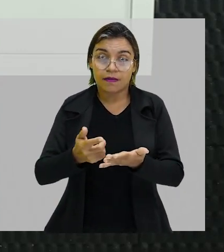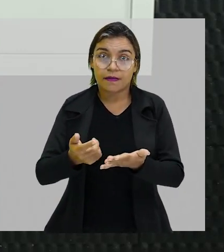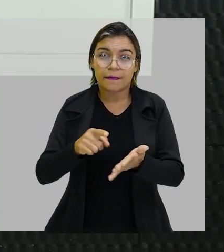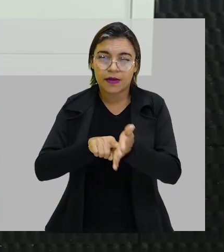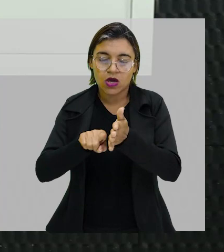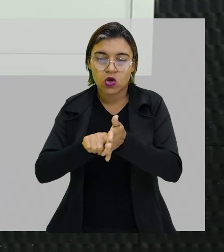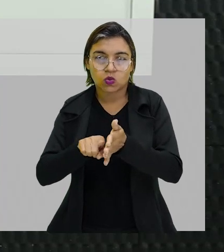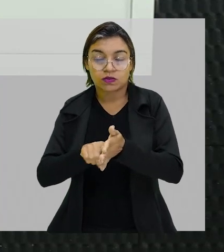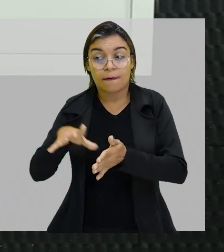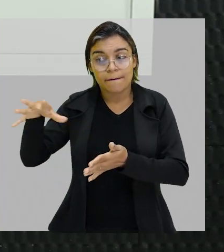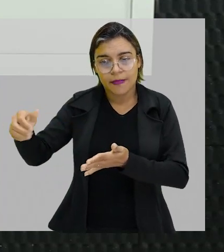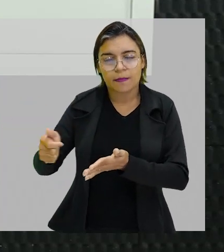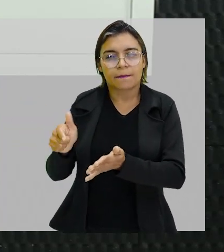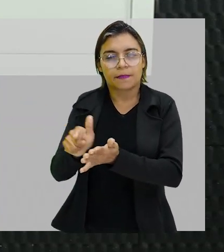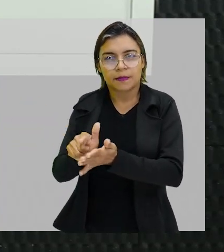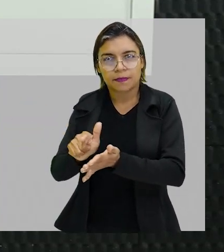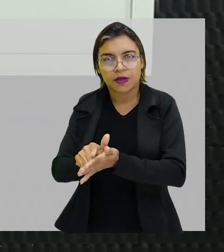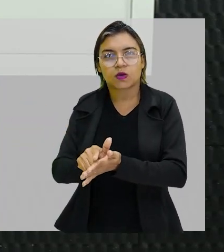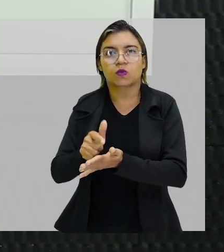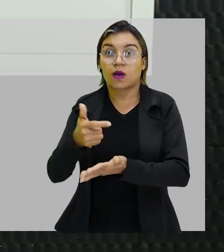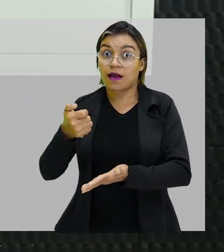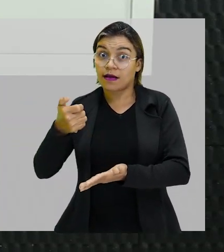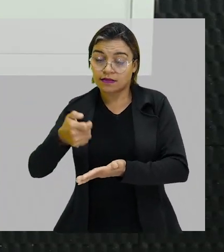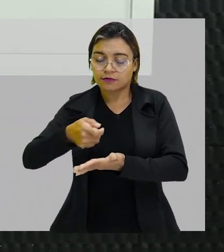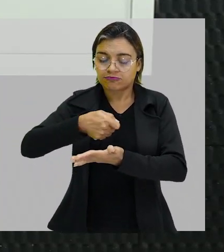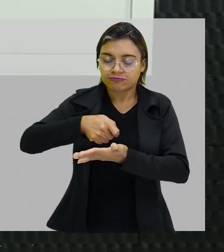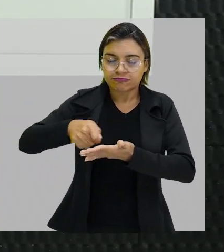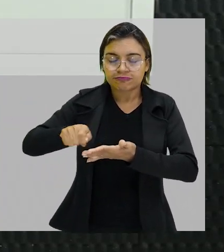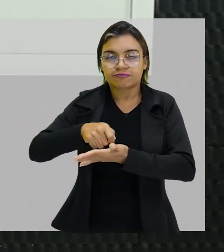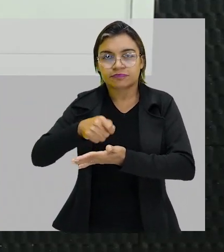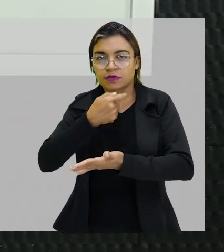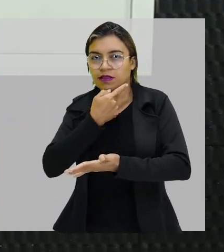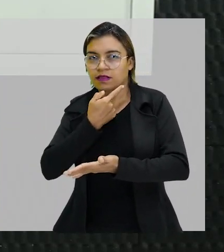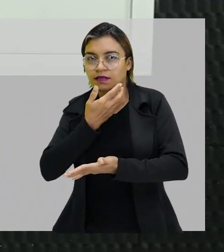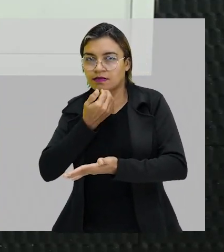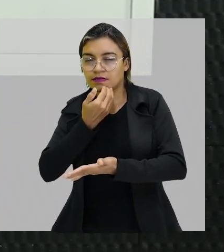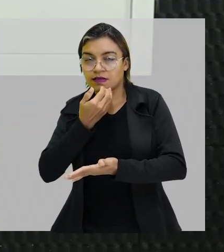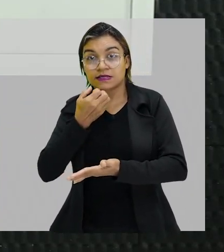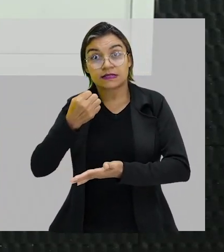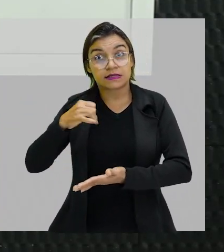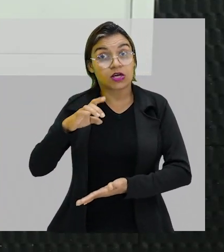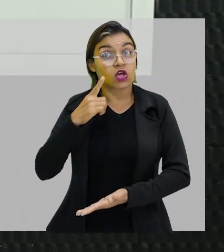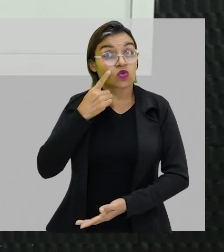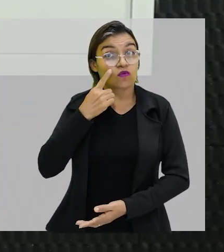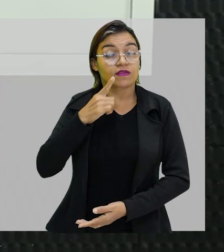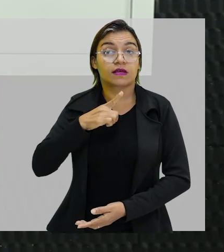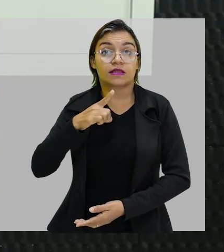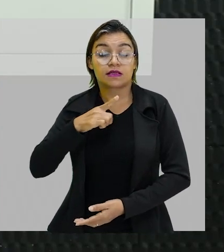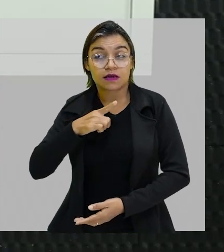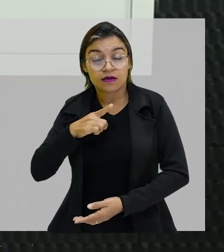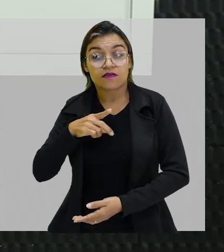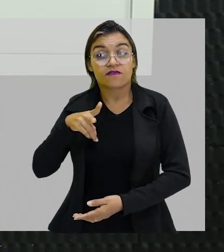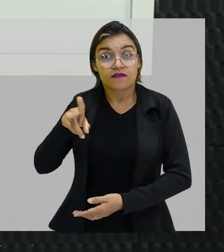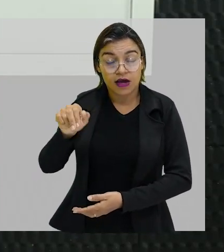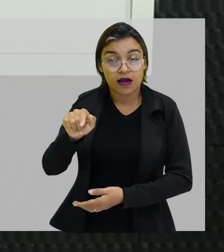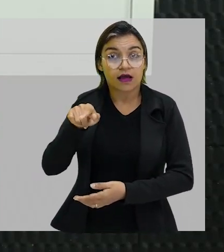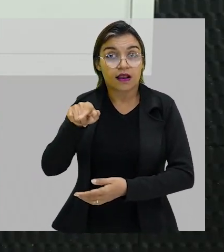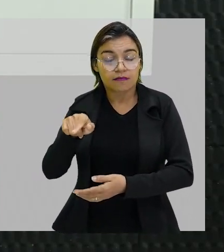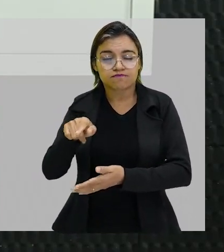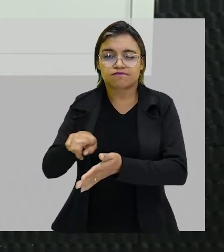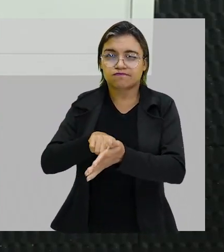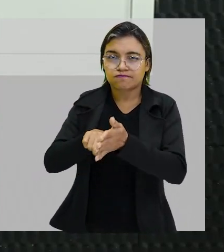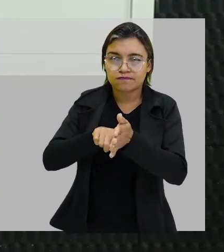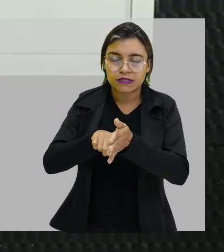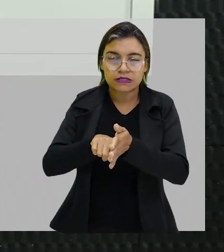faça suas anotações. Ok? Anote aí suas dúvidas também para que você posteriormente possa ir atrás, né, dessas respostas, que é